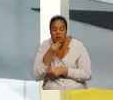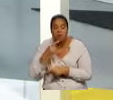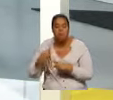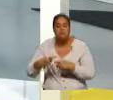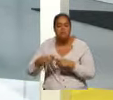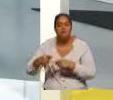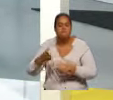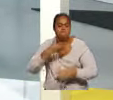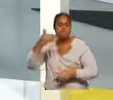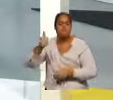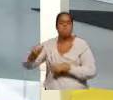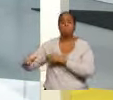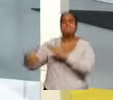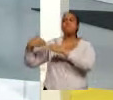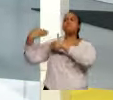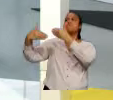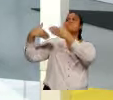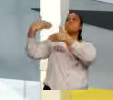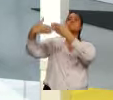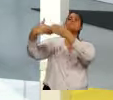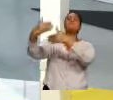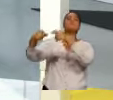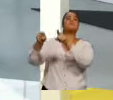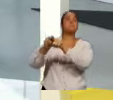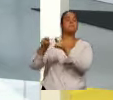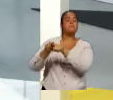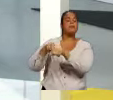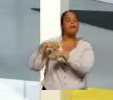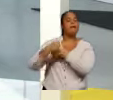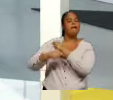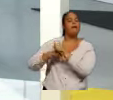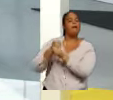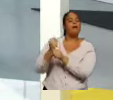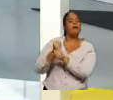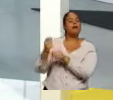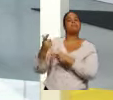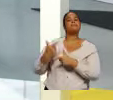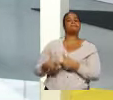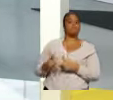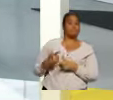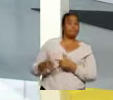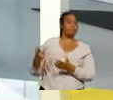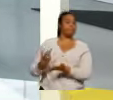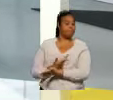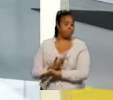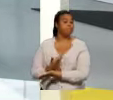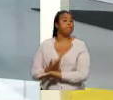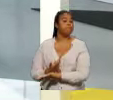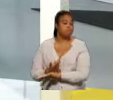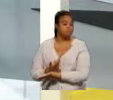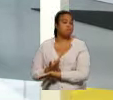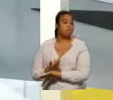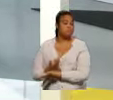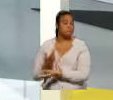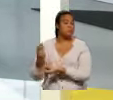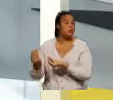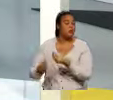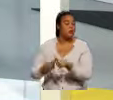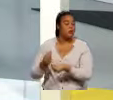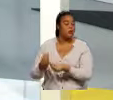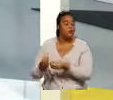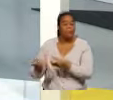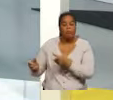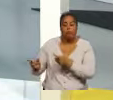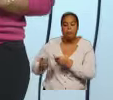é claro que com ao longo do tempo o país ele começa a ter problema né de reposição da sua população